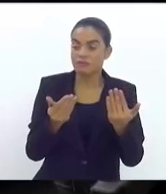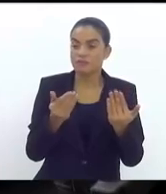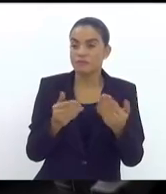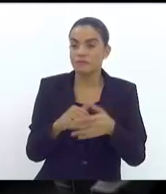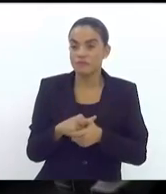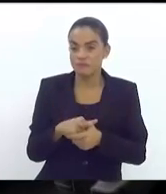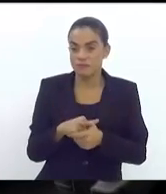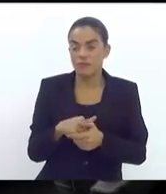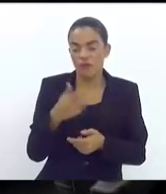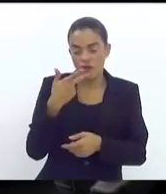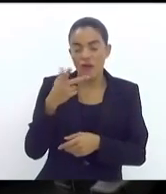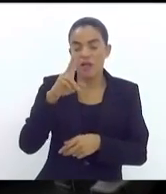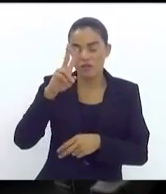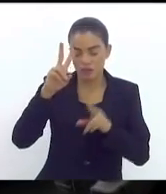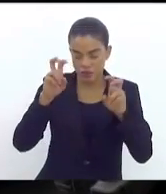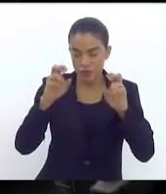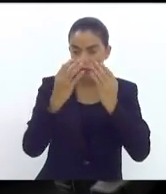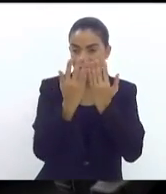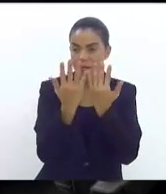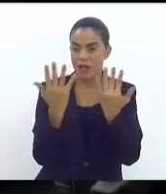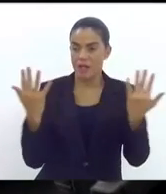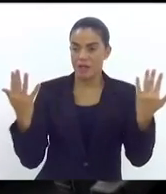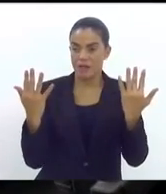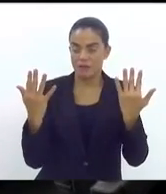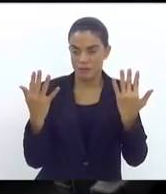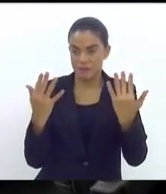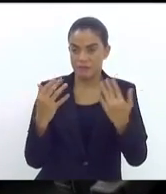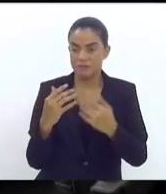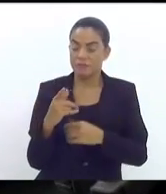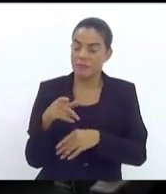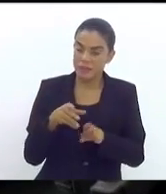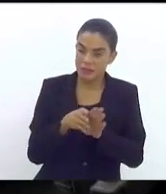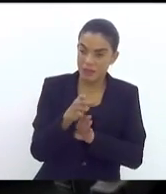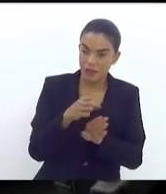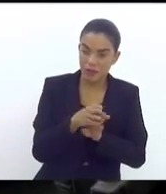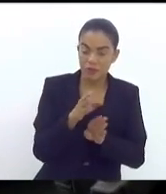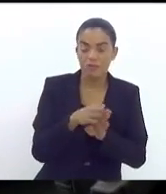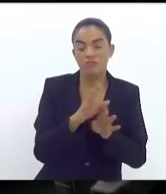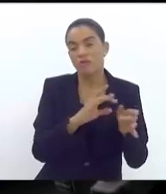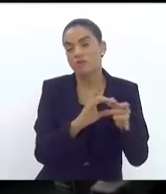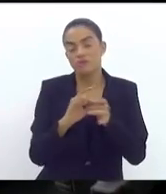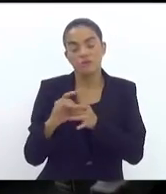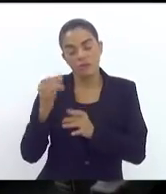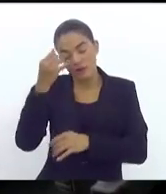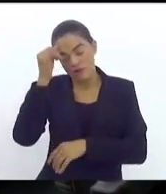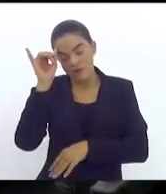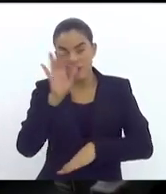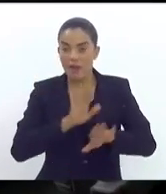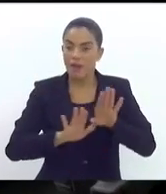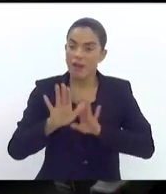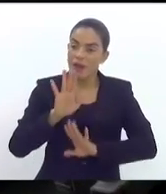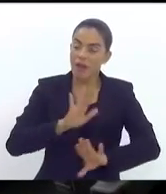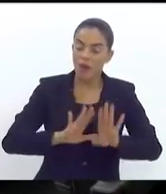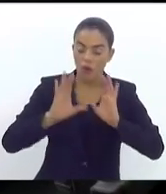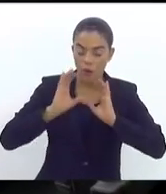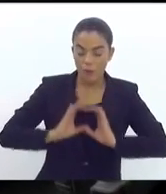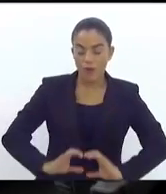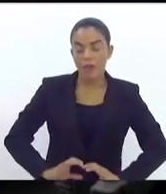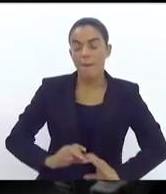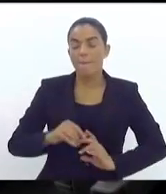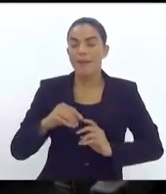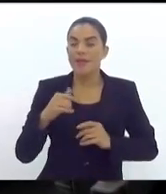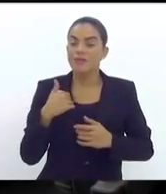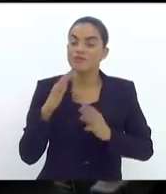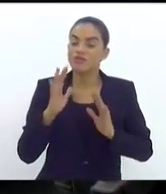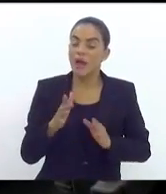vou voltar à questão do alinhamento à frente. Mas essa recomendação se dá no sentido de evitar informações ou comportamentos sugestivos de